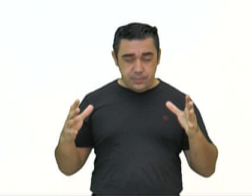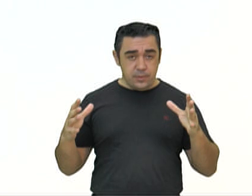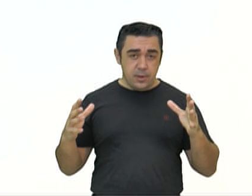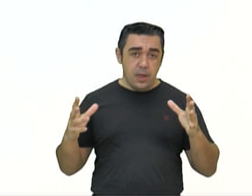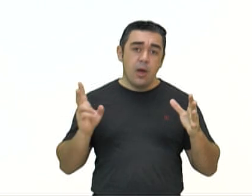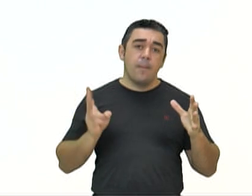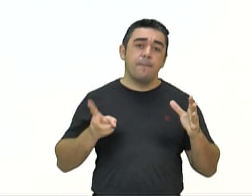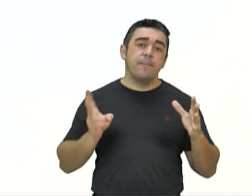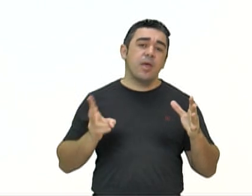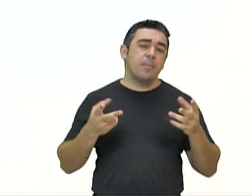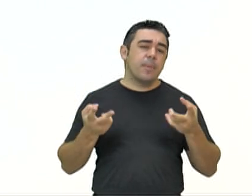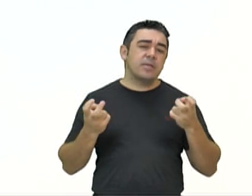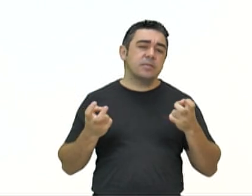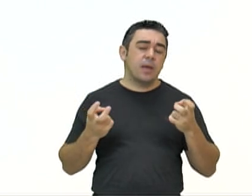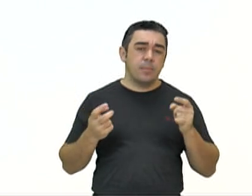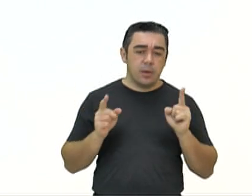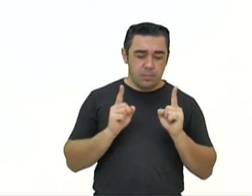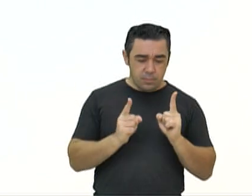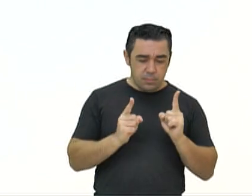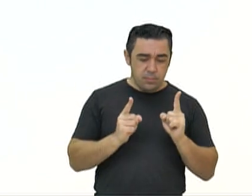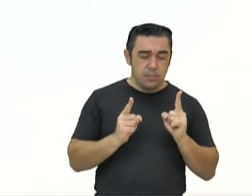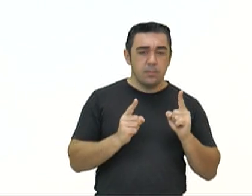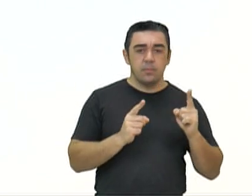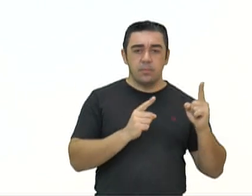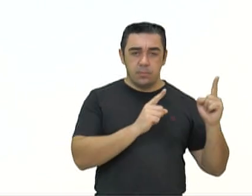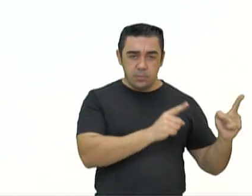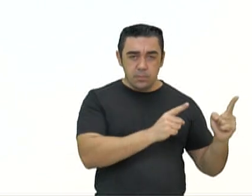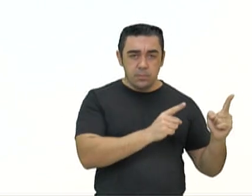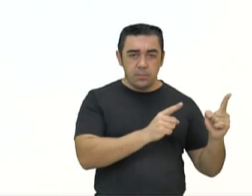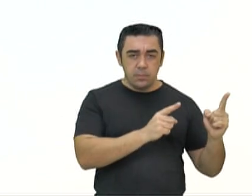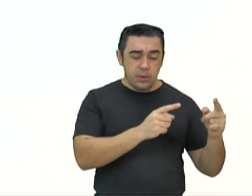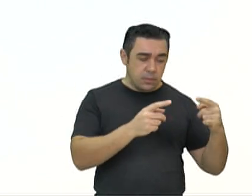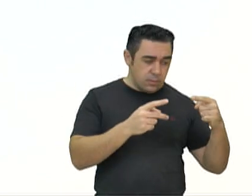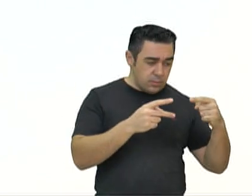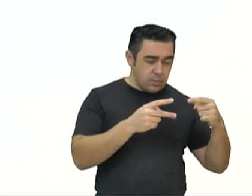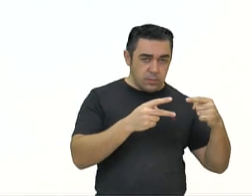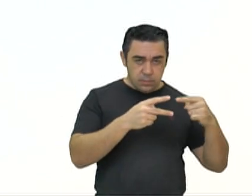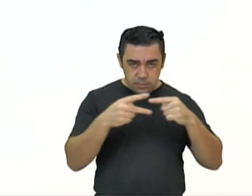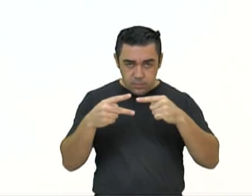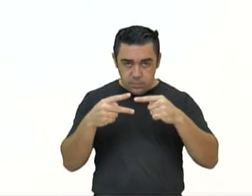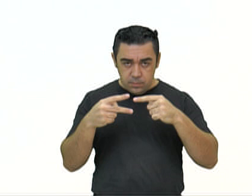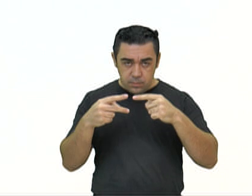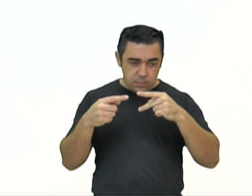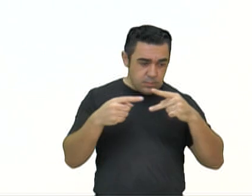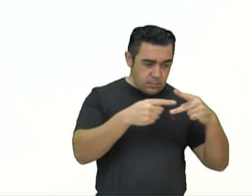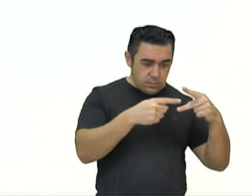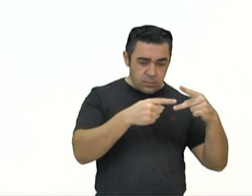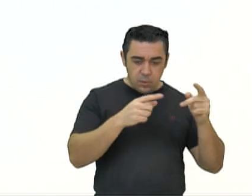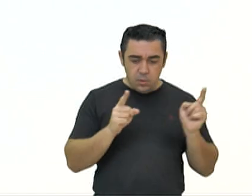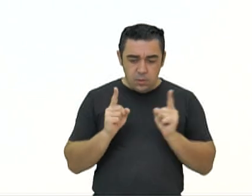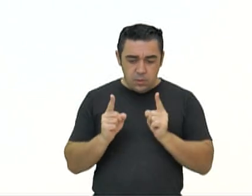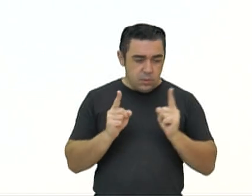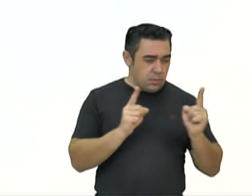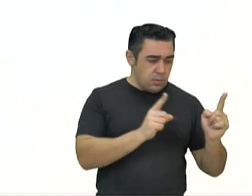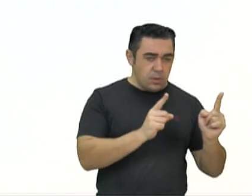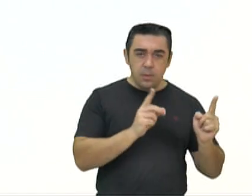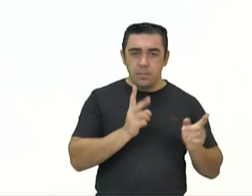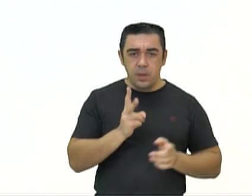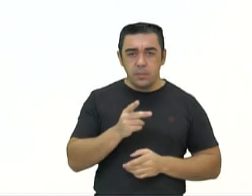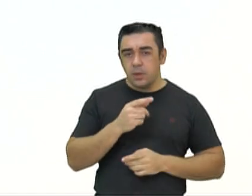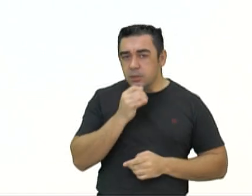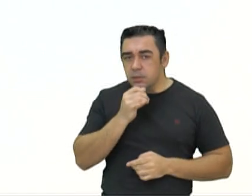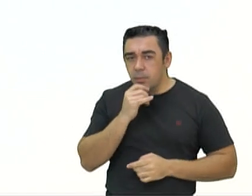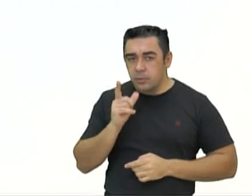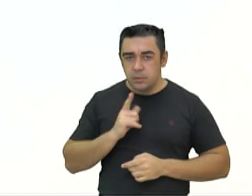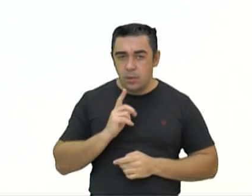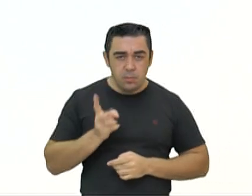está promovendo pela força elástica. E essa força está na mesma direção. Então, elas têm o mesmo módulo,